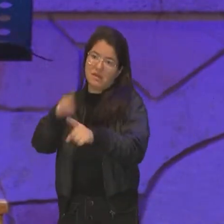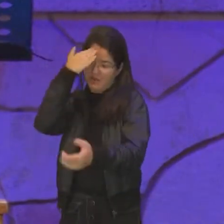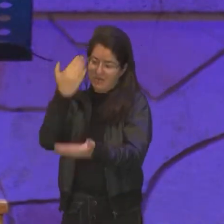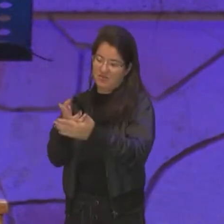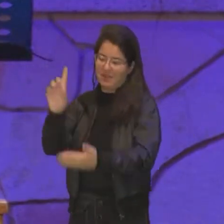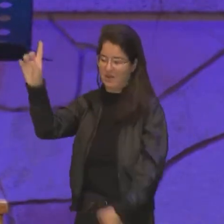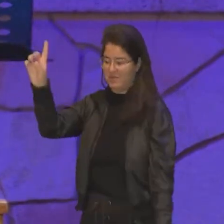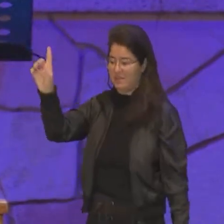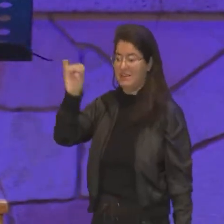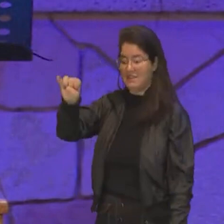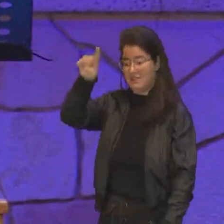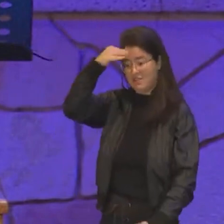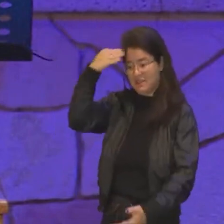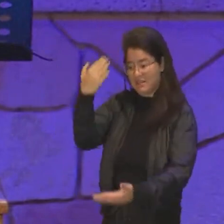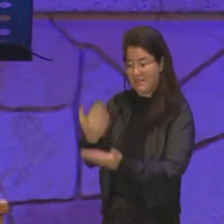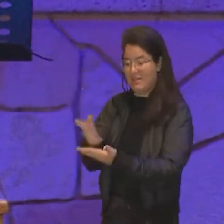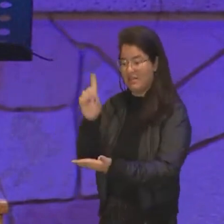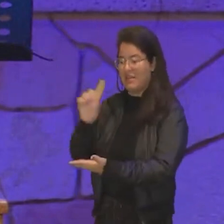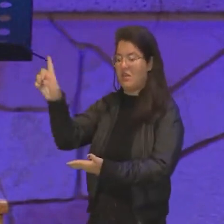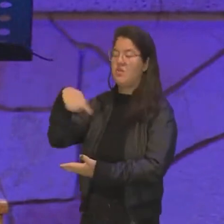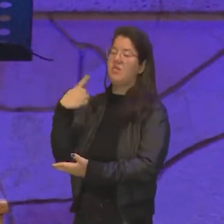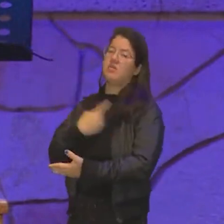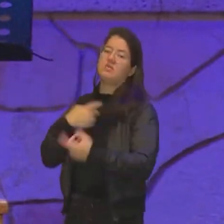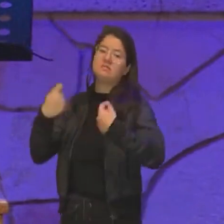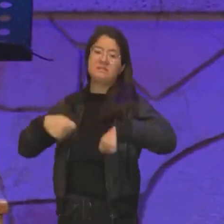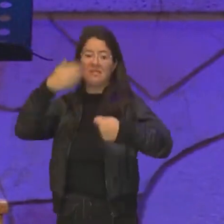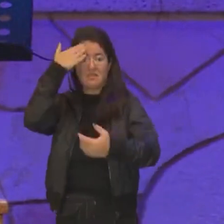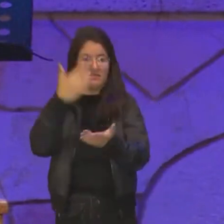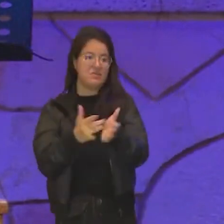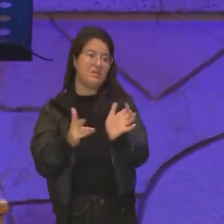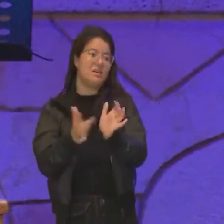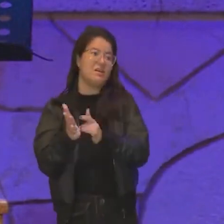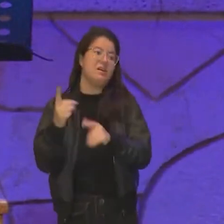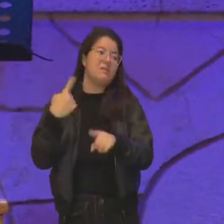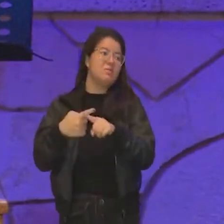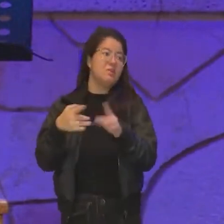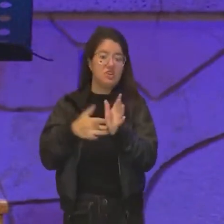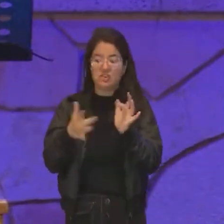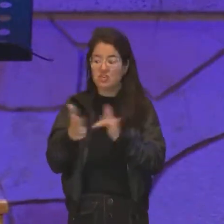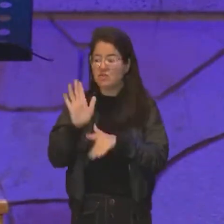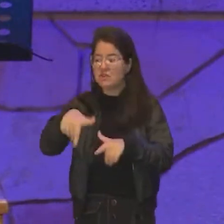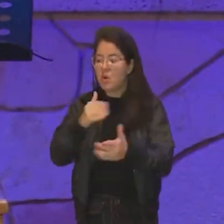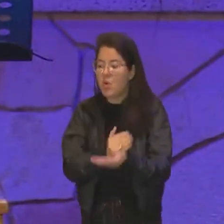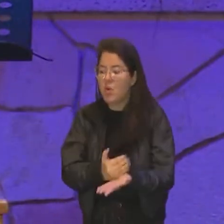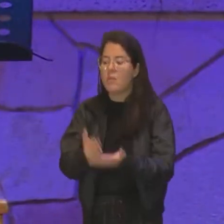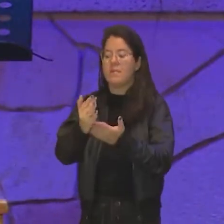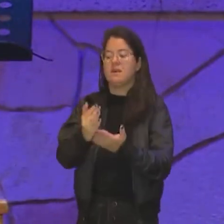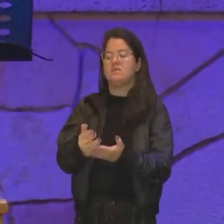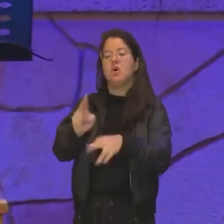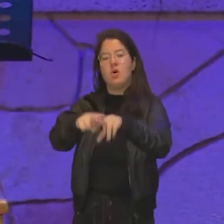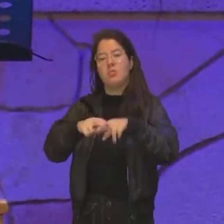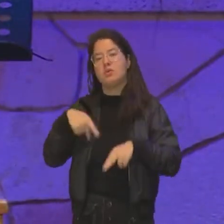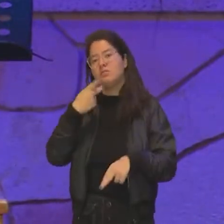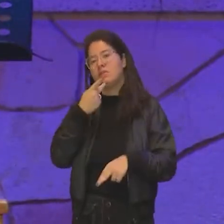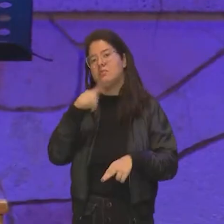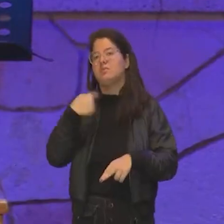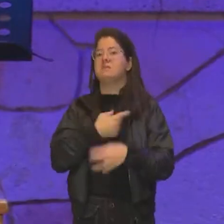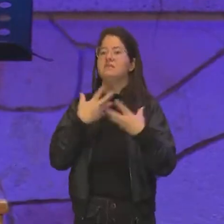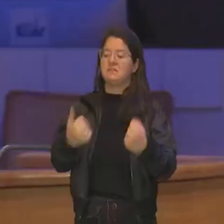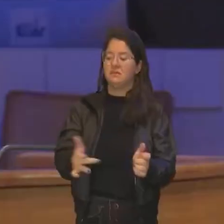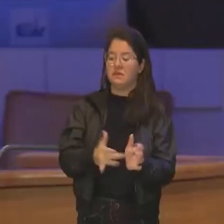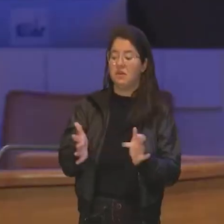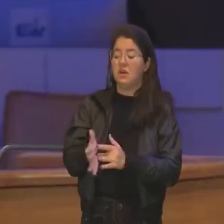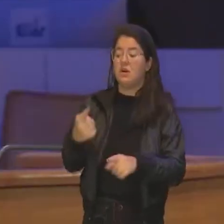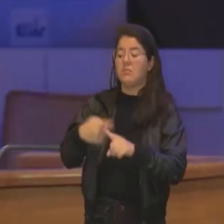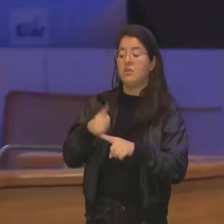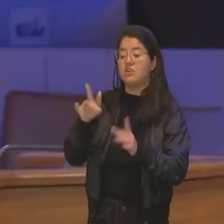E crer em Deus, nós precisamos crer em Jesus, porque Jesus é a ponte. Por isso que nós falamos que nós aceitamos a Cristo, porque Jesus